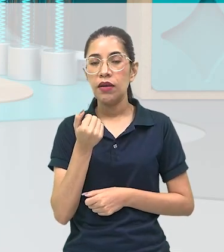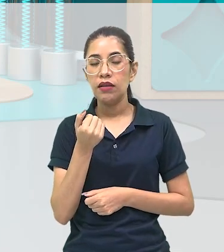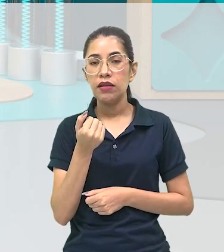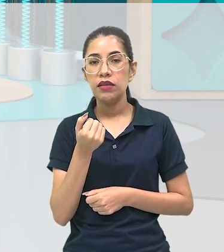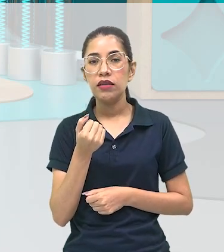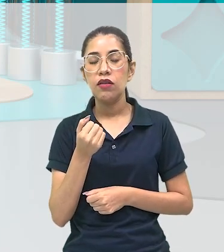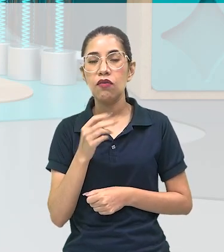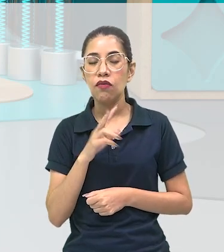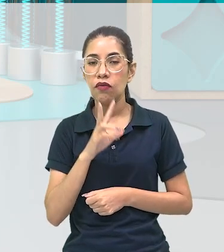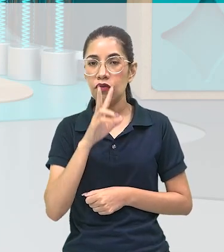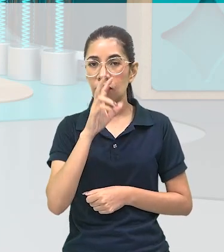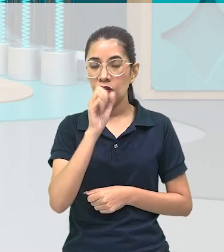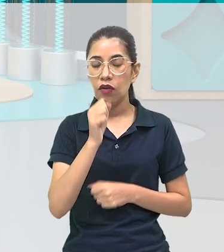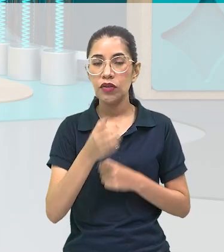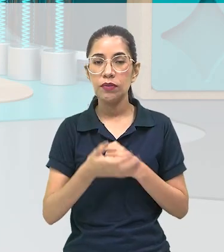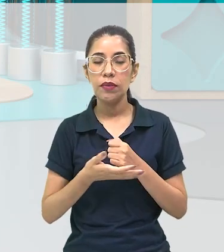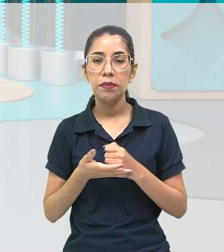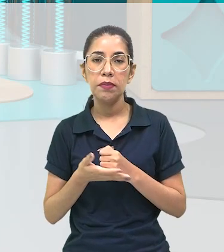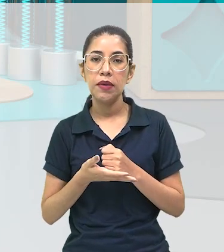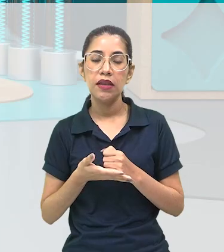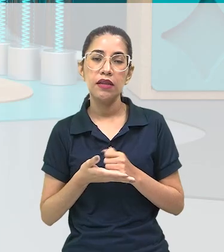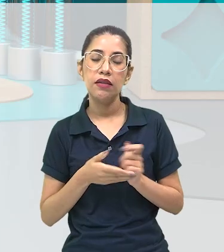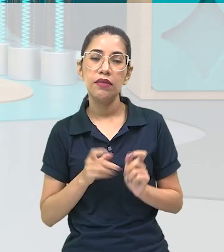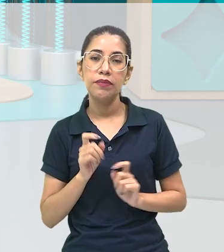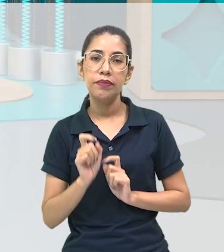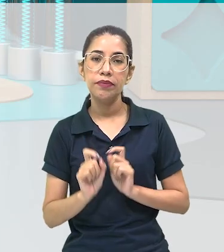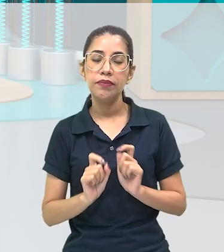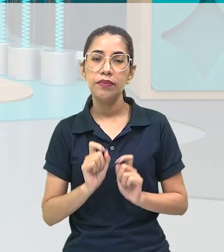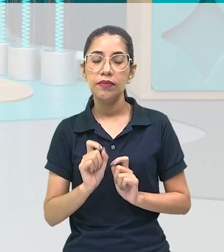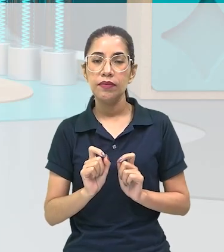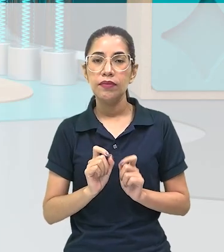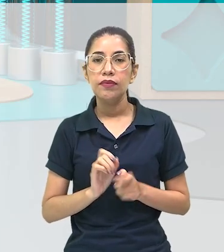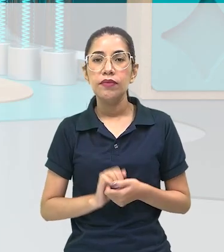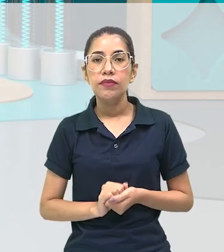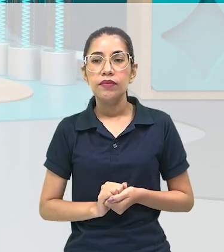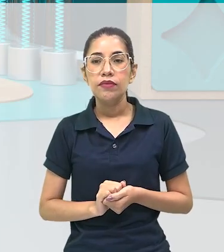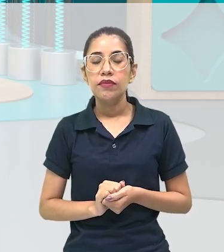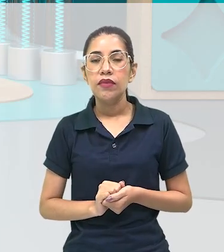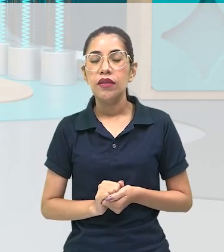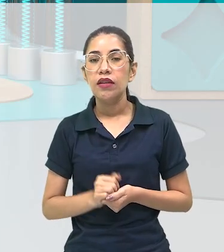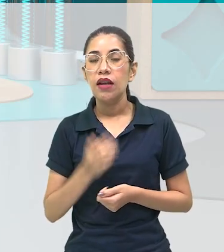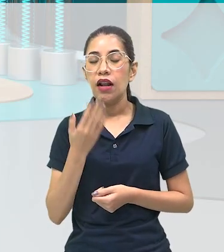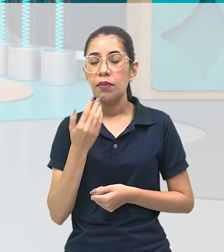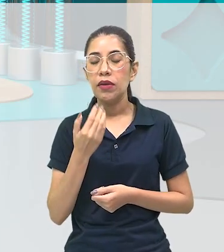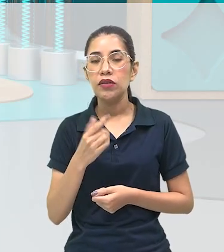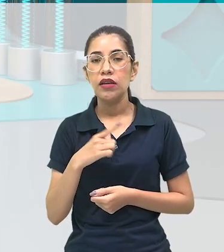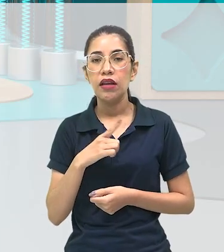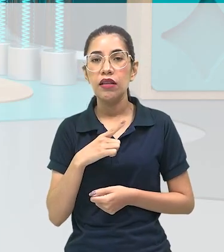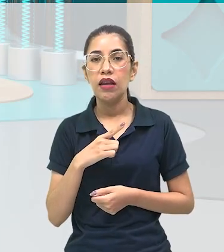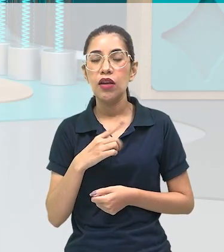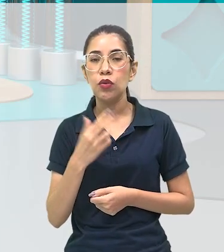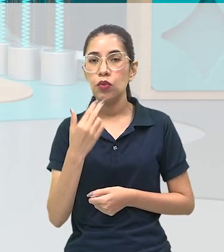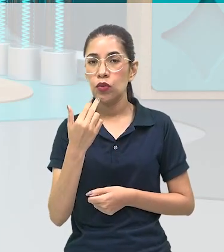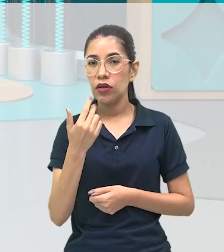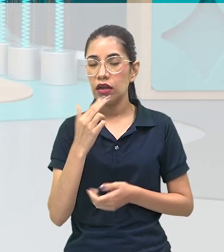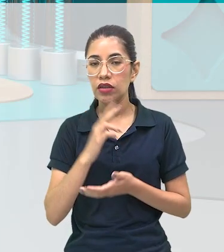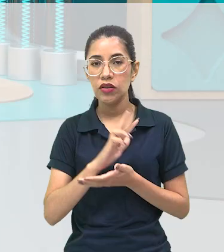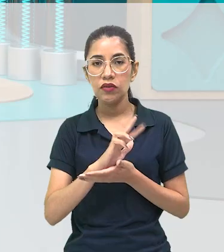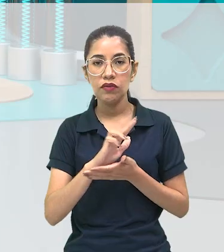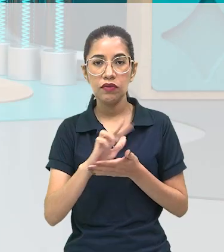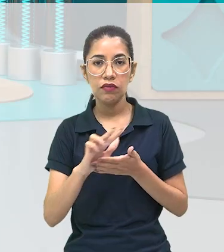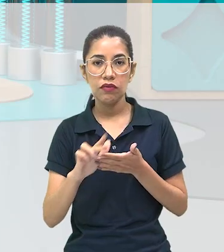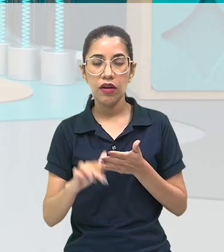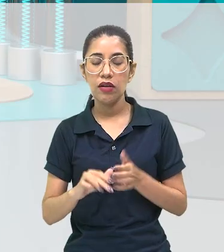alimentação muito forte, baseada em alimentos muito ricos em nutrientes, né?